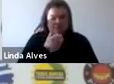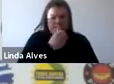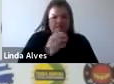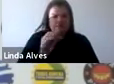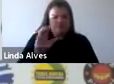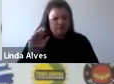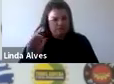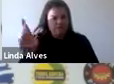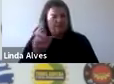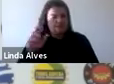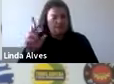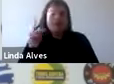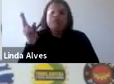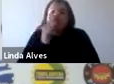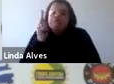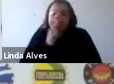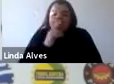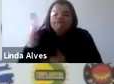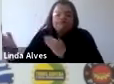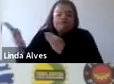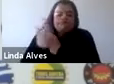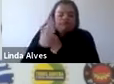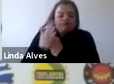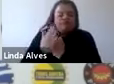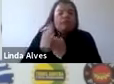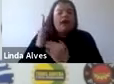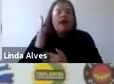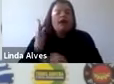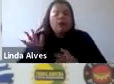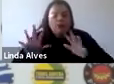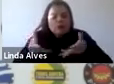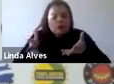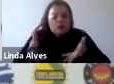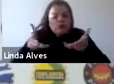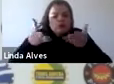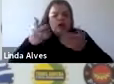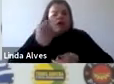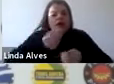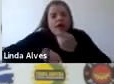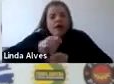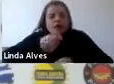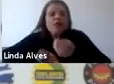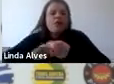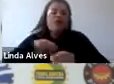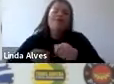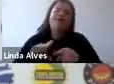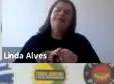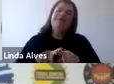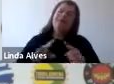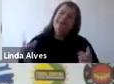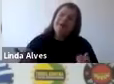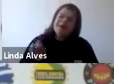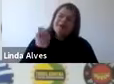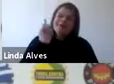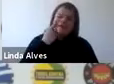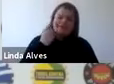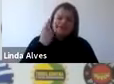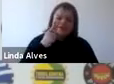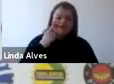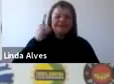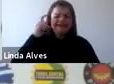claro, poderem viver, para movimentar a economia. Mas a gente percebe claramente aqui um imbróglio, porque para isso